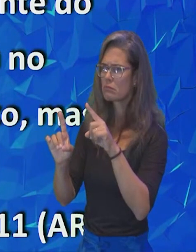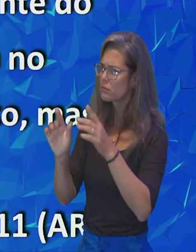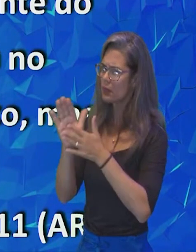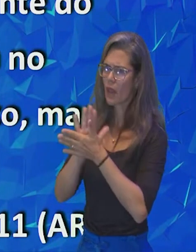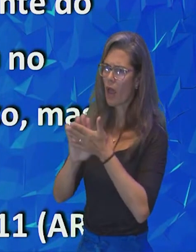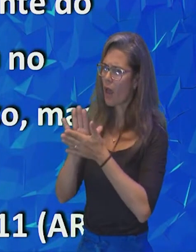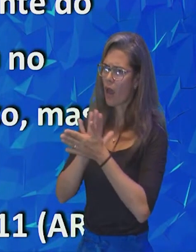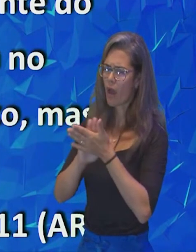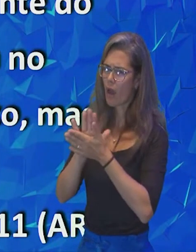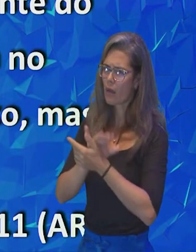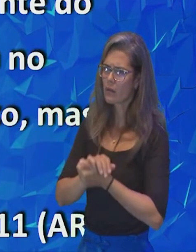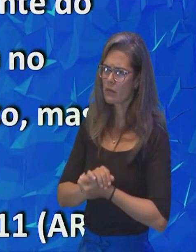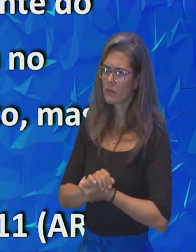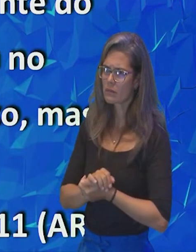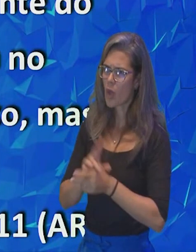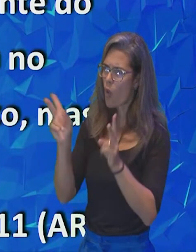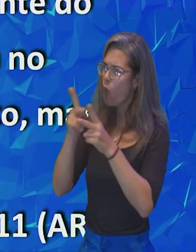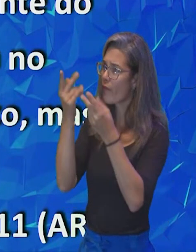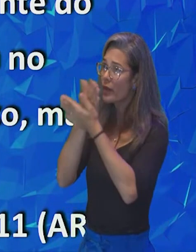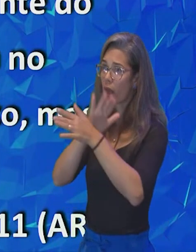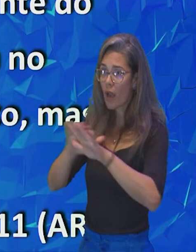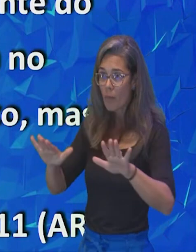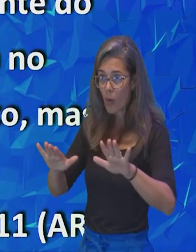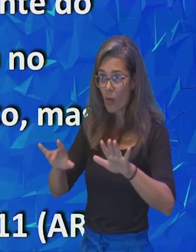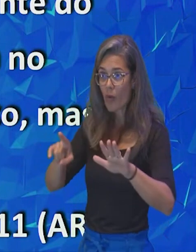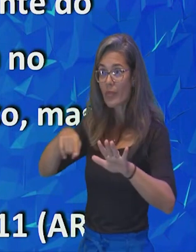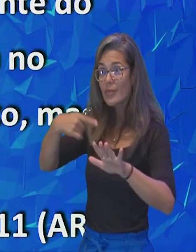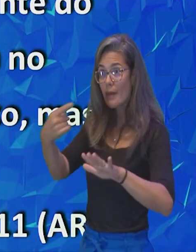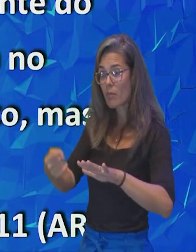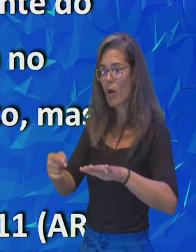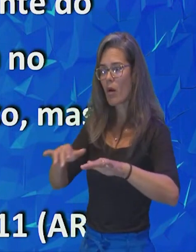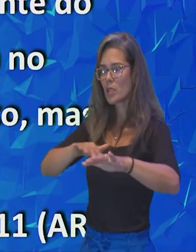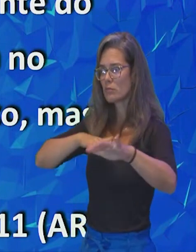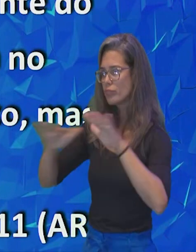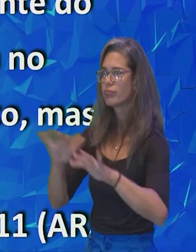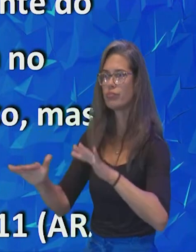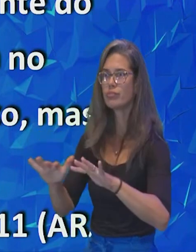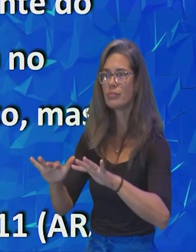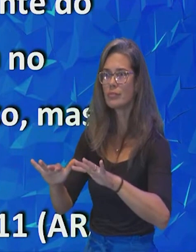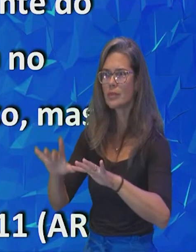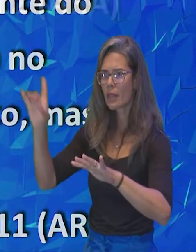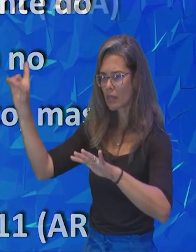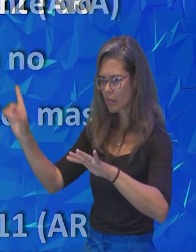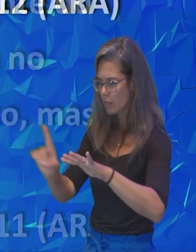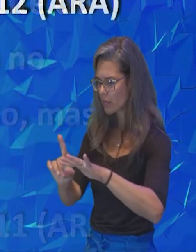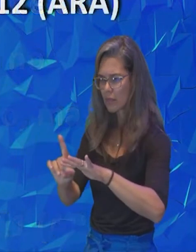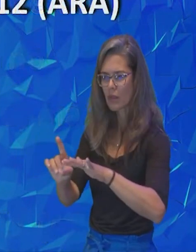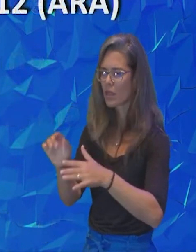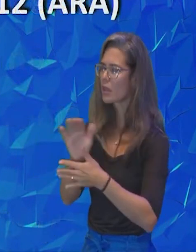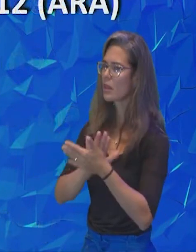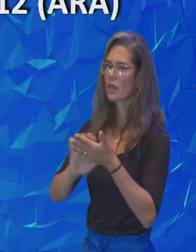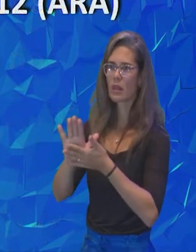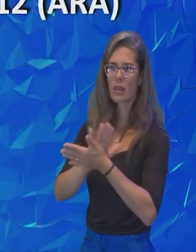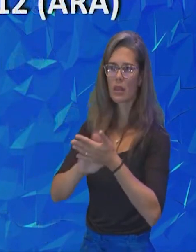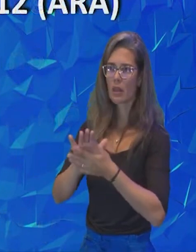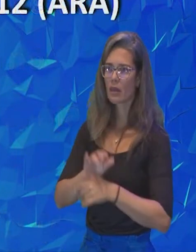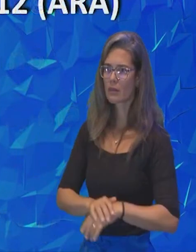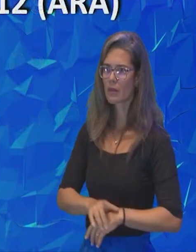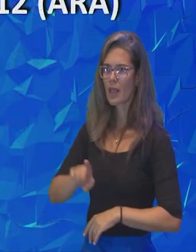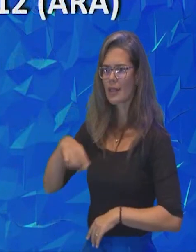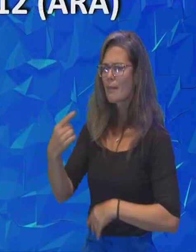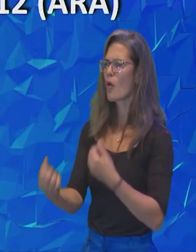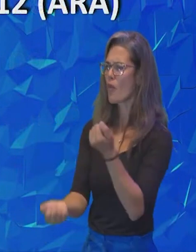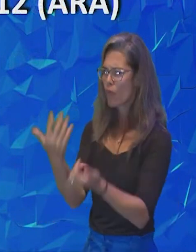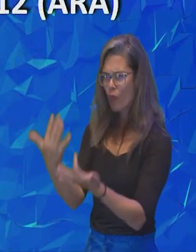vento. Depois do vento, um terremoto, mas o Senhor não estava no terremoto. Depois do terremoto, um fogo, mas o Senhor não estava